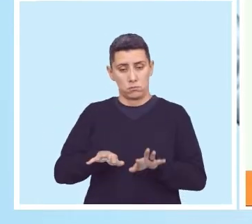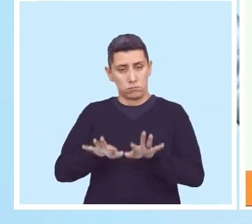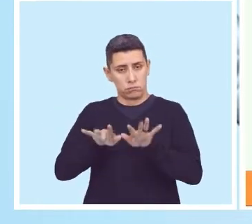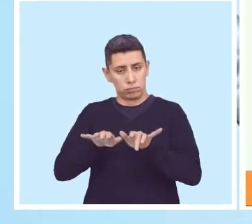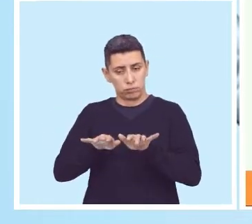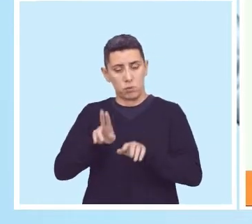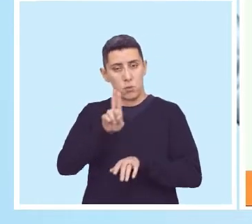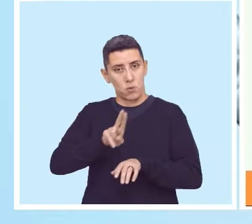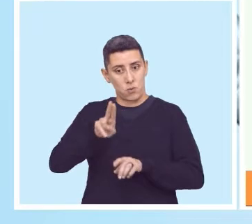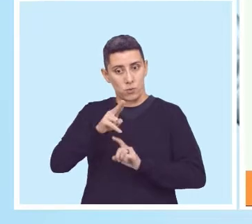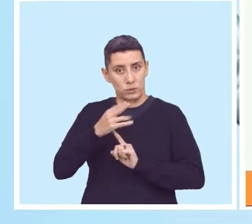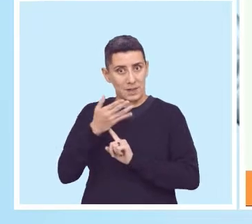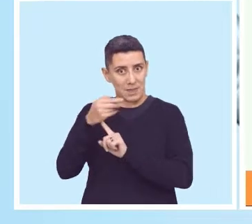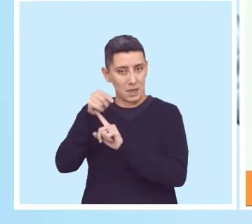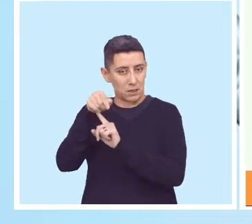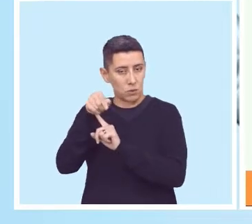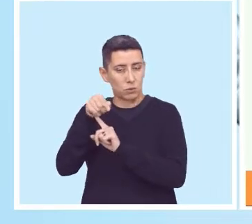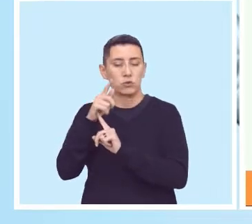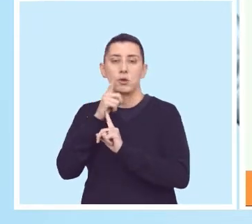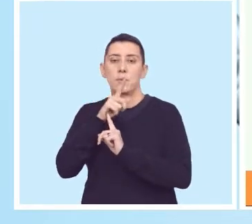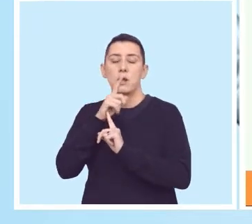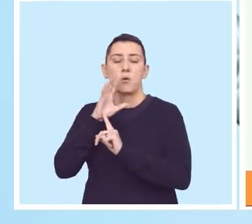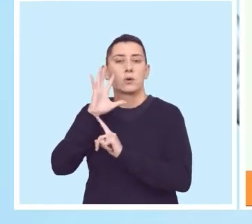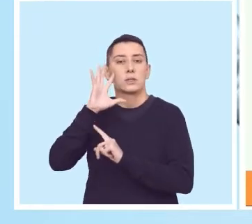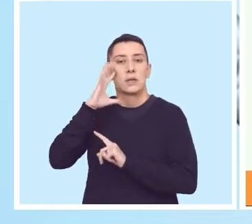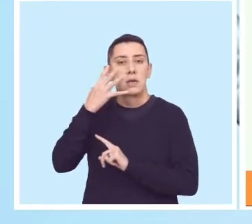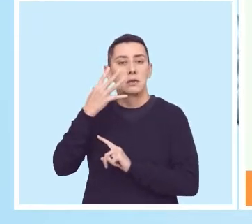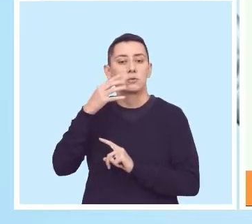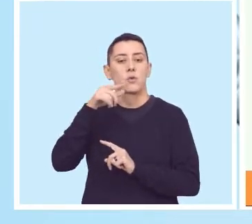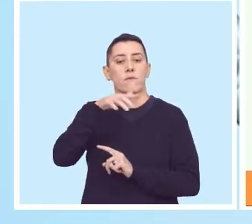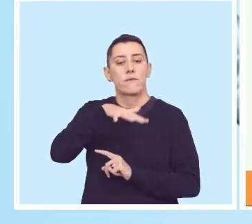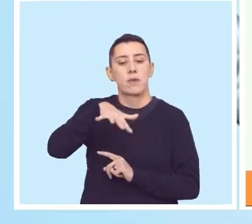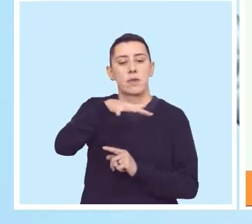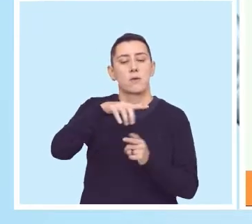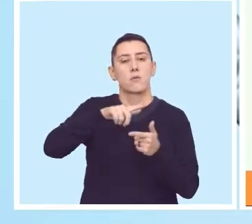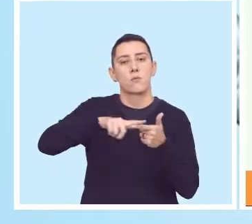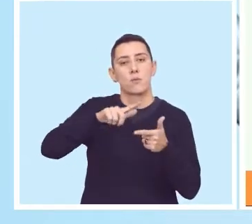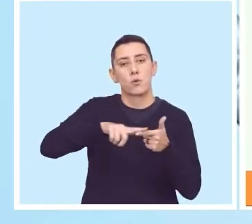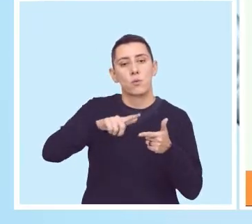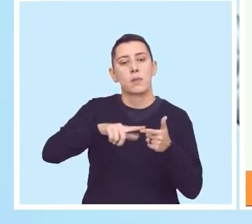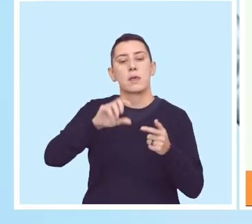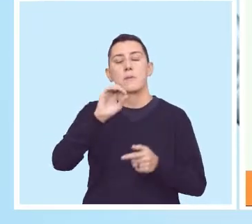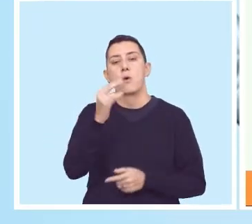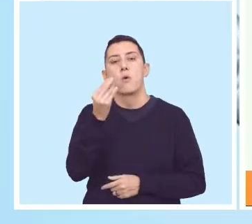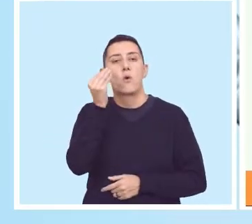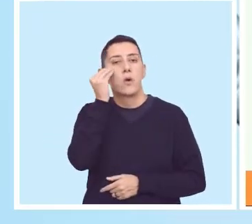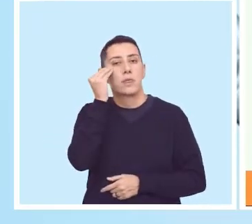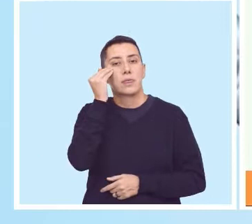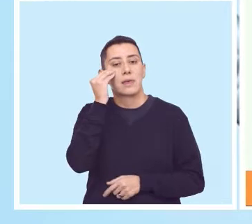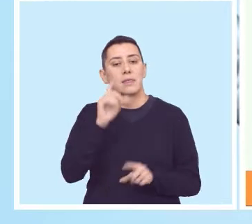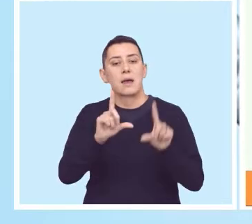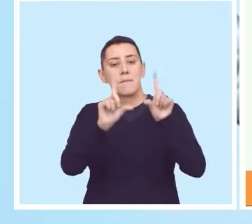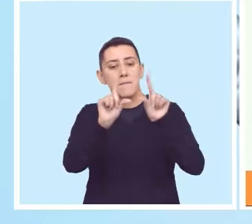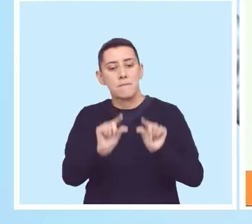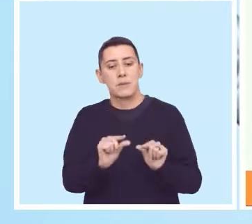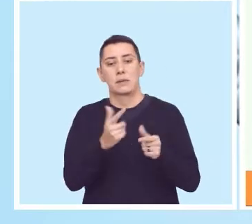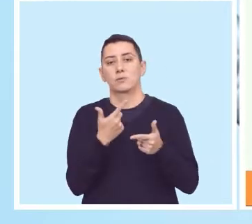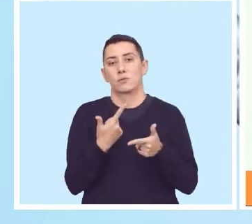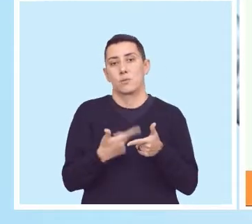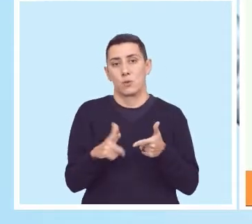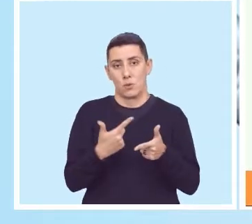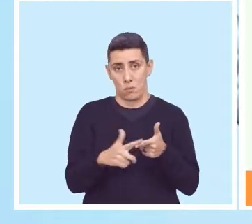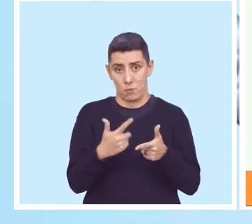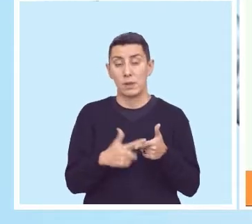é, resolver algum problema específico ou pelo menos amenizar algum problema específico,